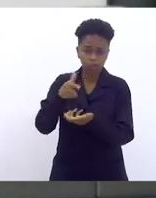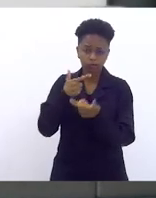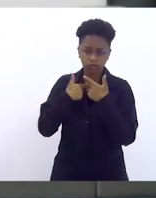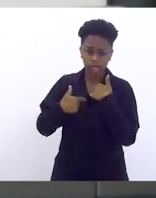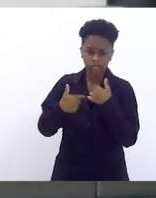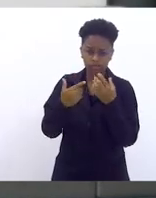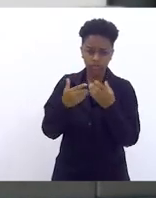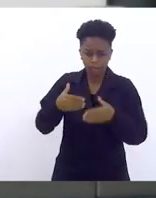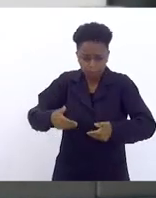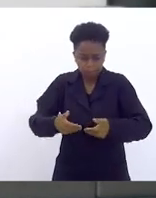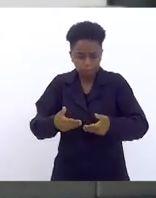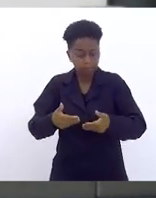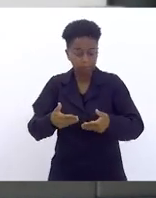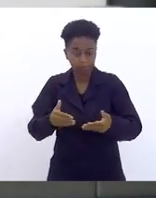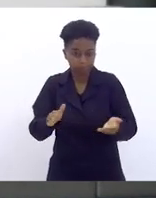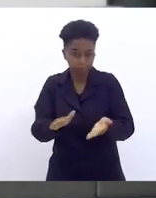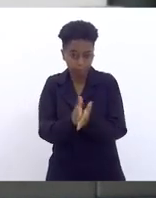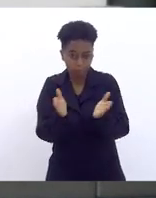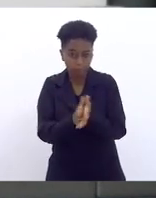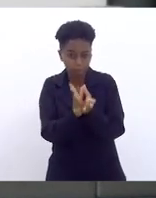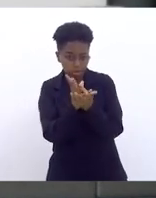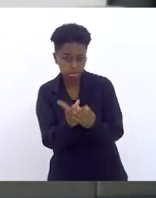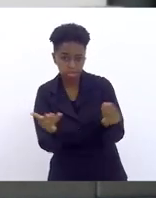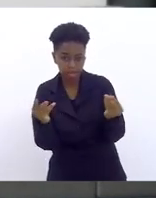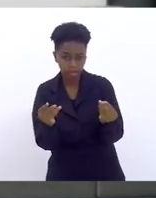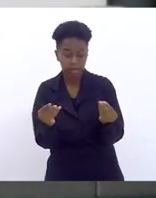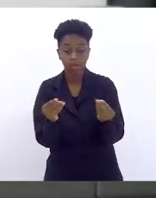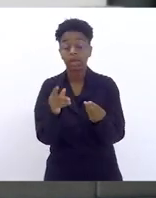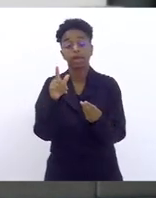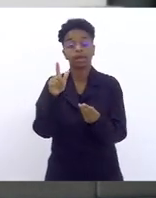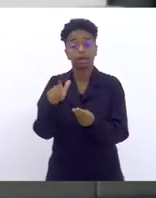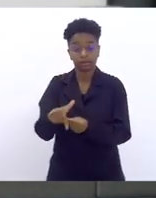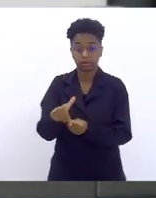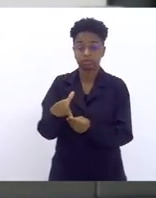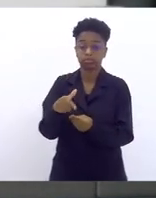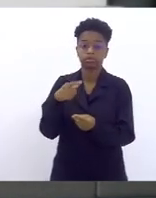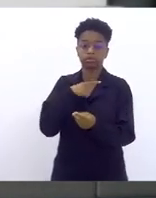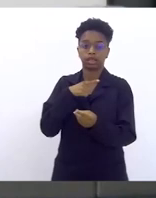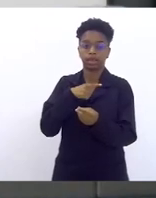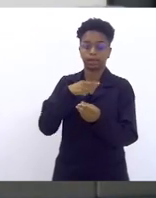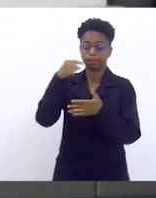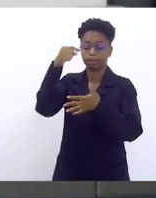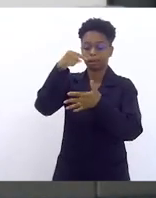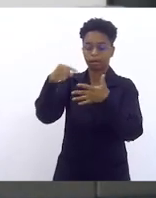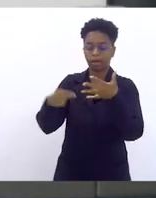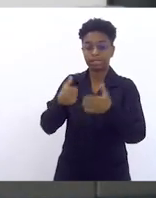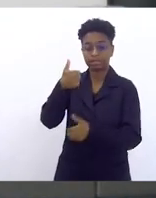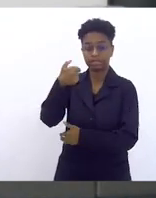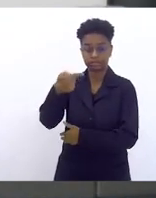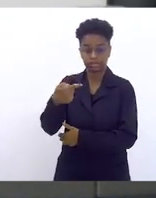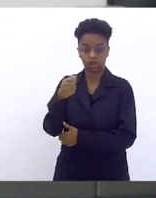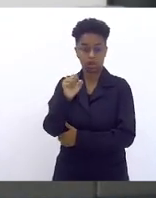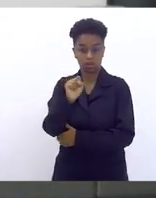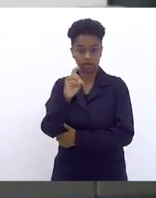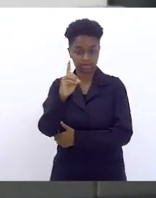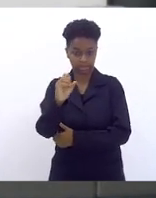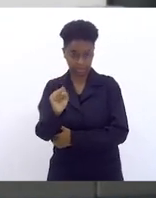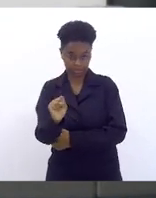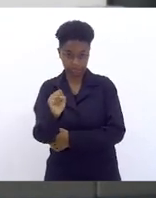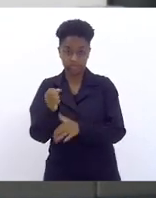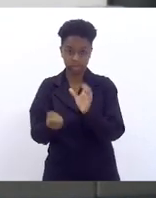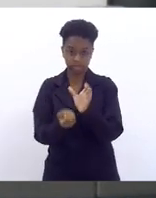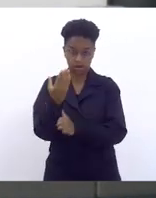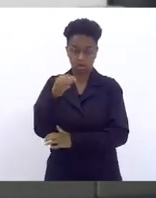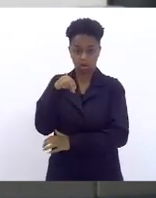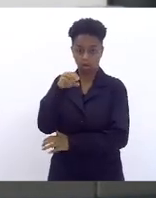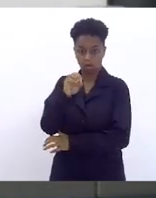a pobreza e que tudo isso está refletido nos 17 ods estabelecido pela